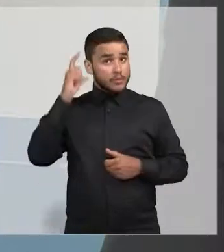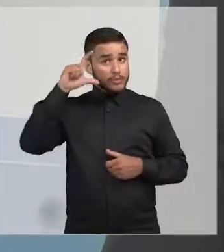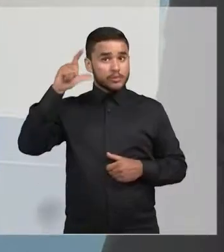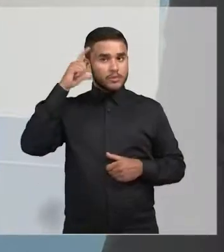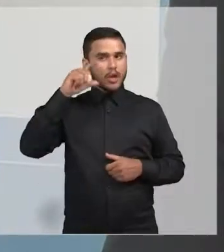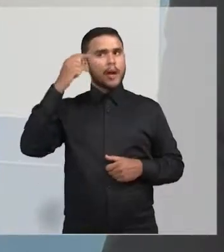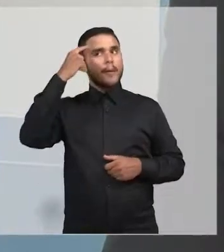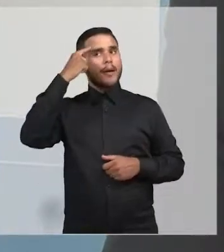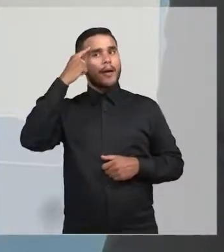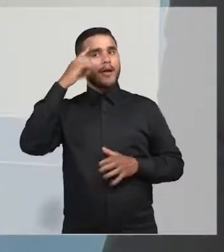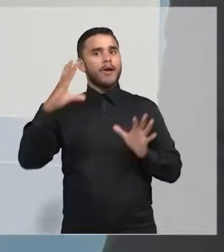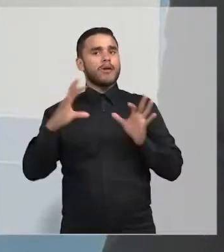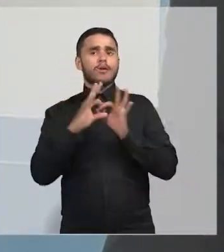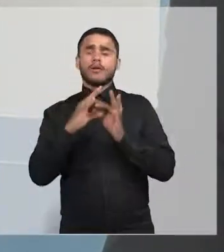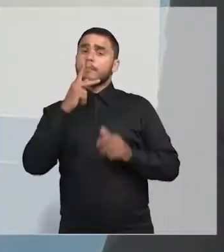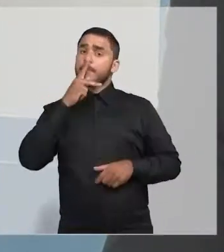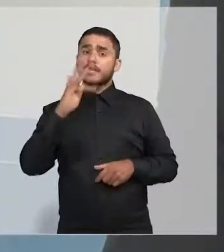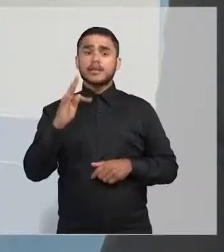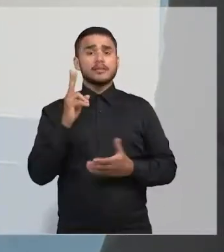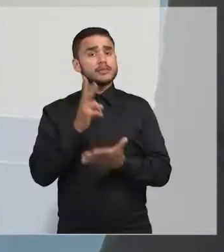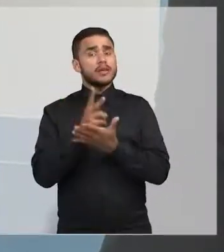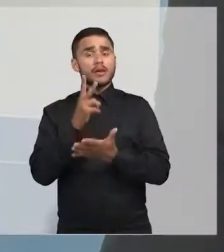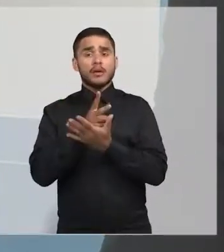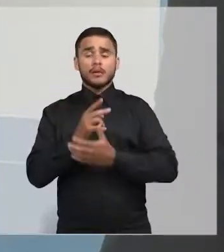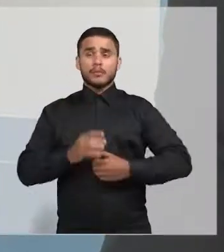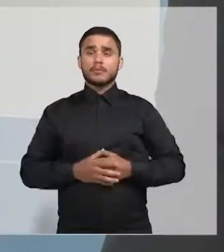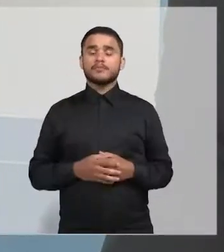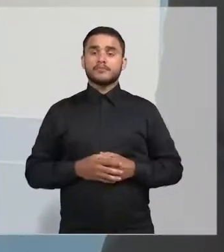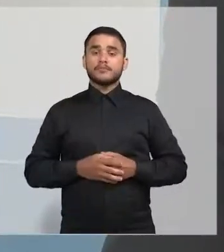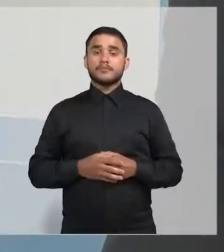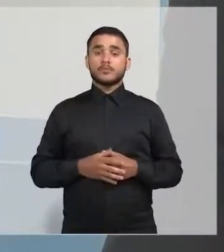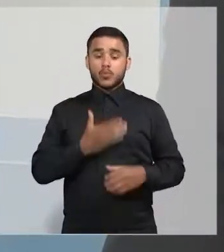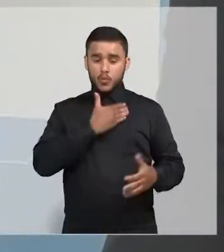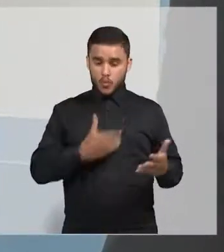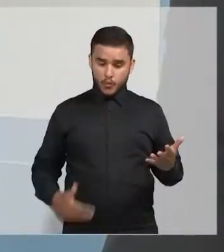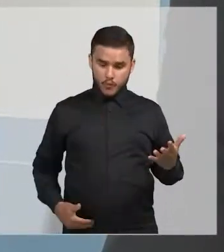Ele ficou ficou como governador.